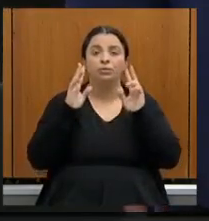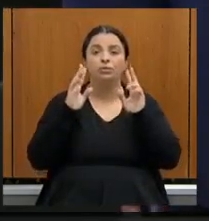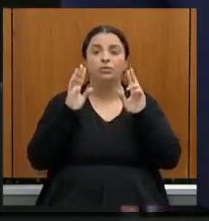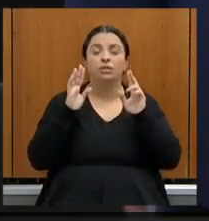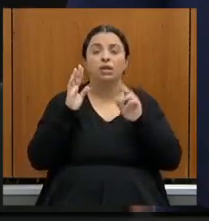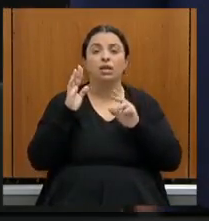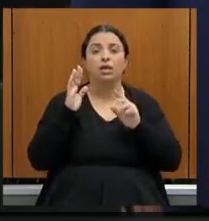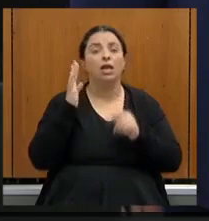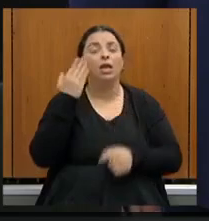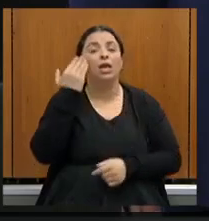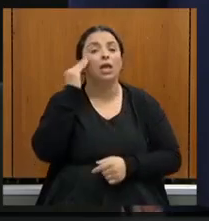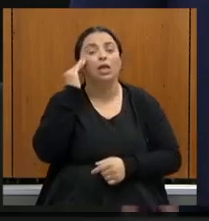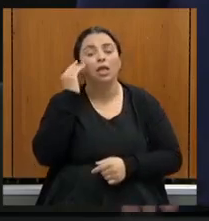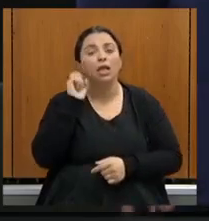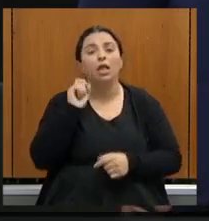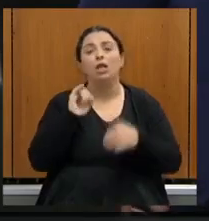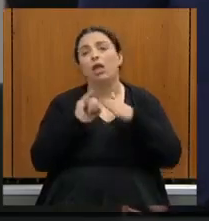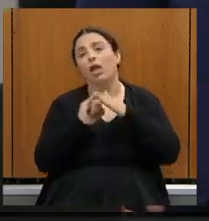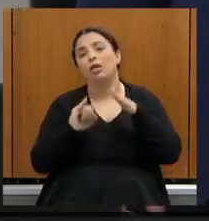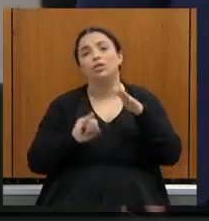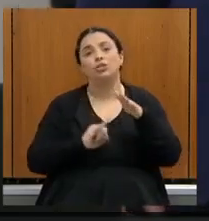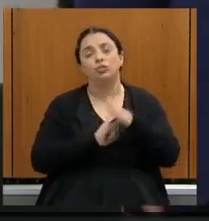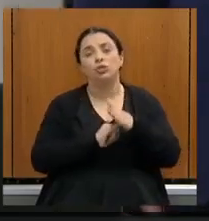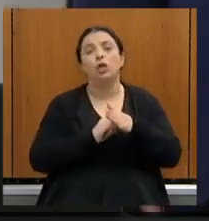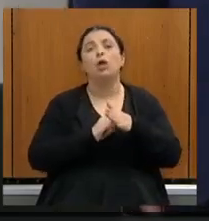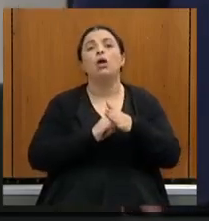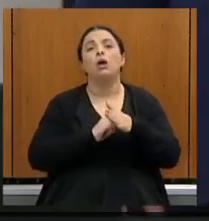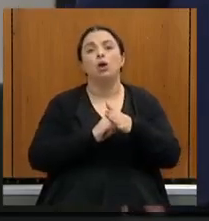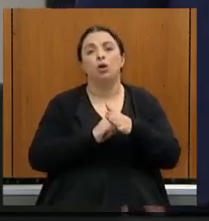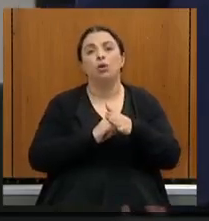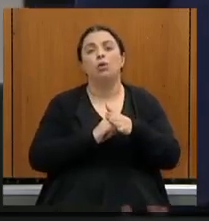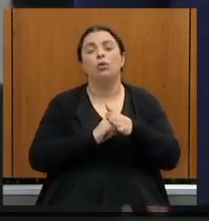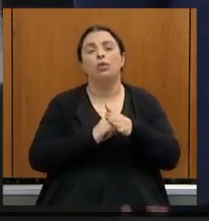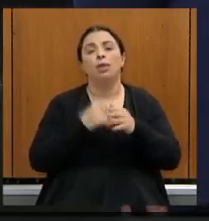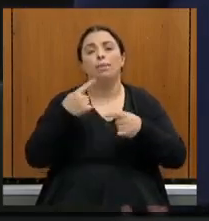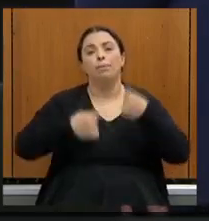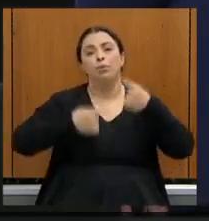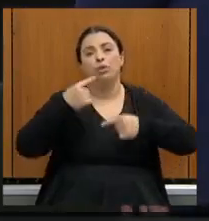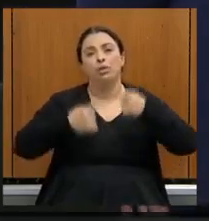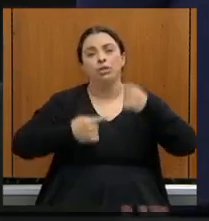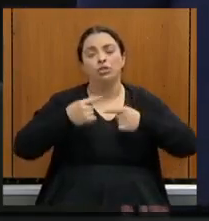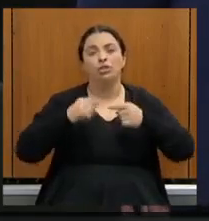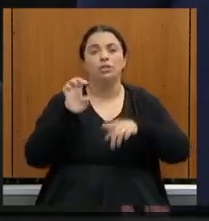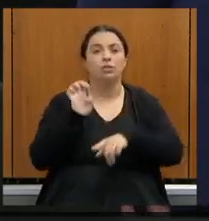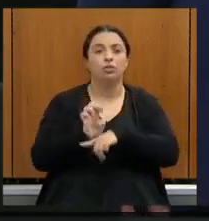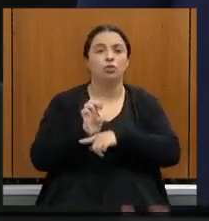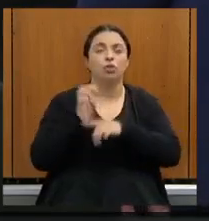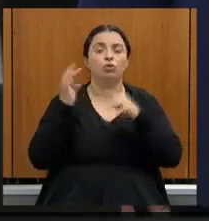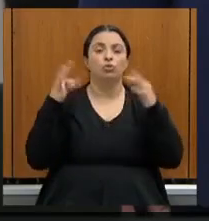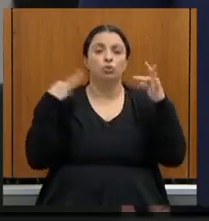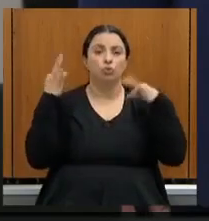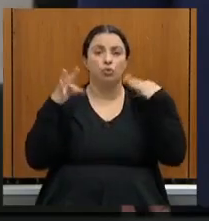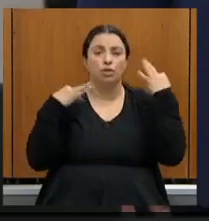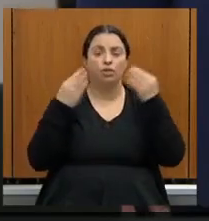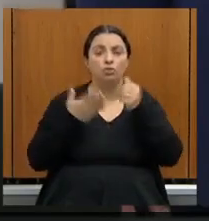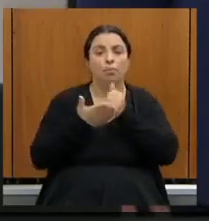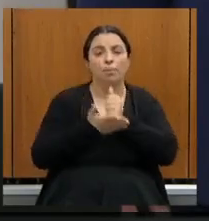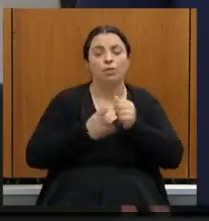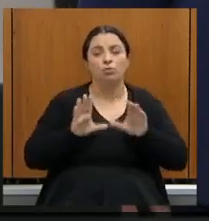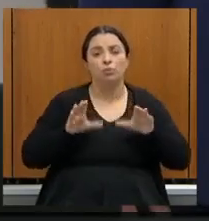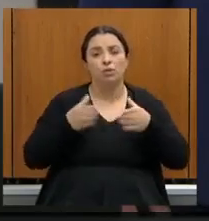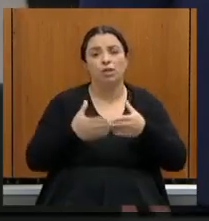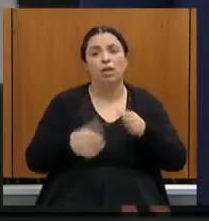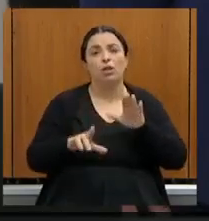a instituição da política estadual de turismo de base comunitária por meio da lei 23